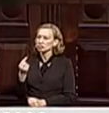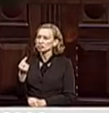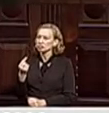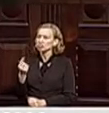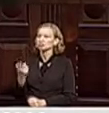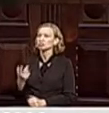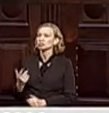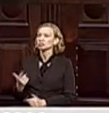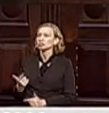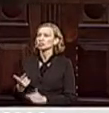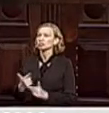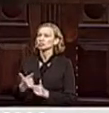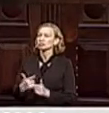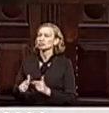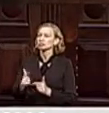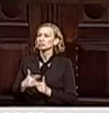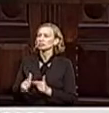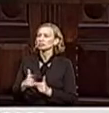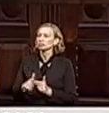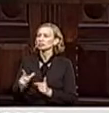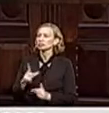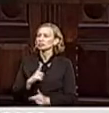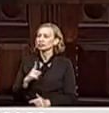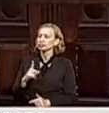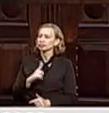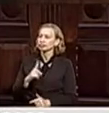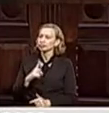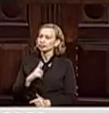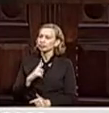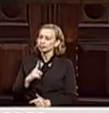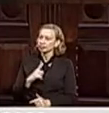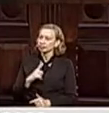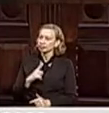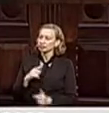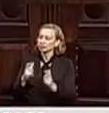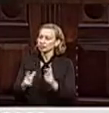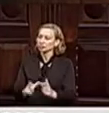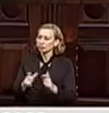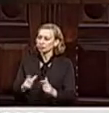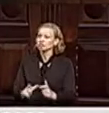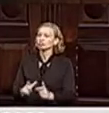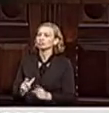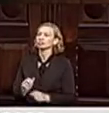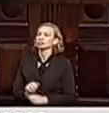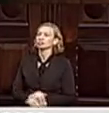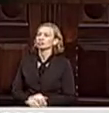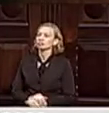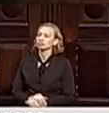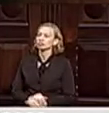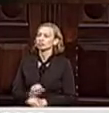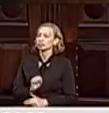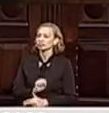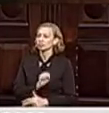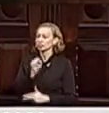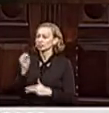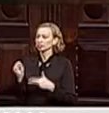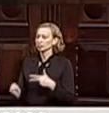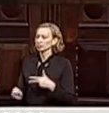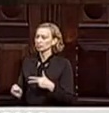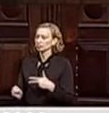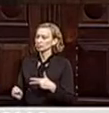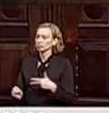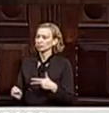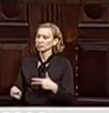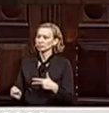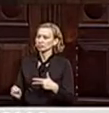confronto urdido, tramado e artificial entre o Poder Legislativo e